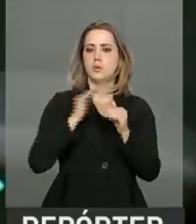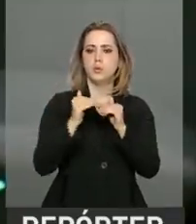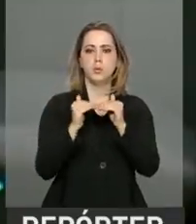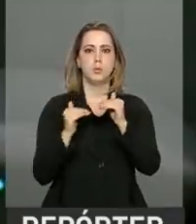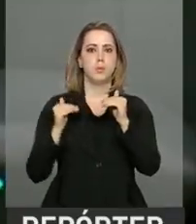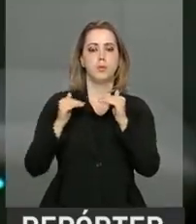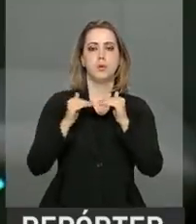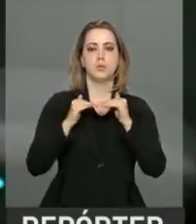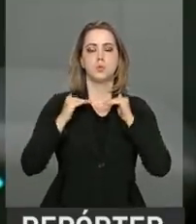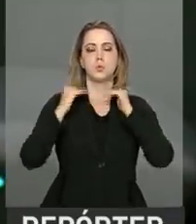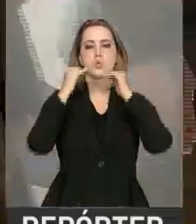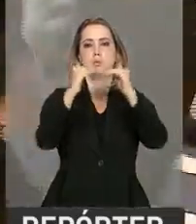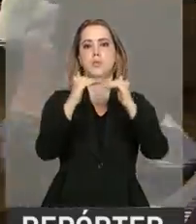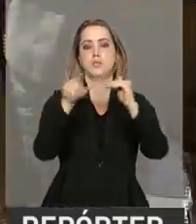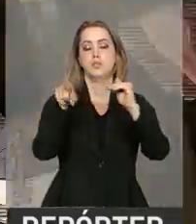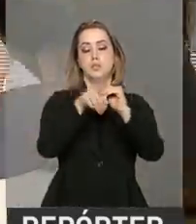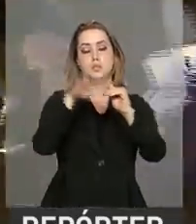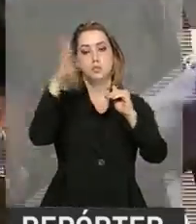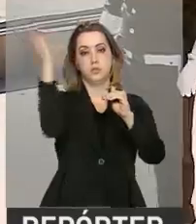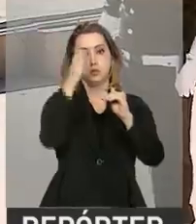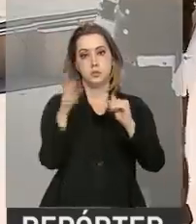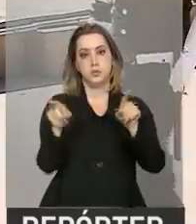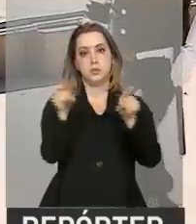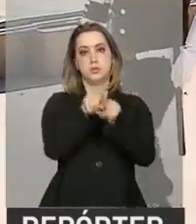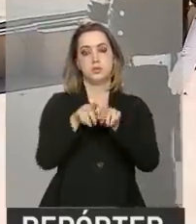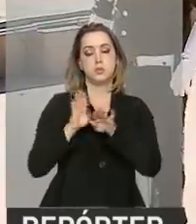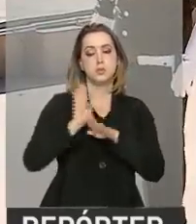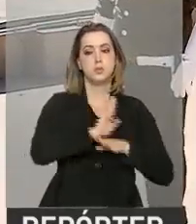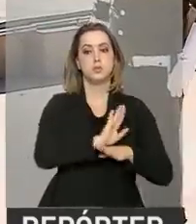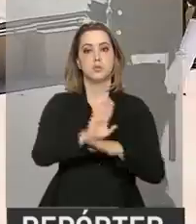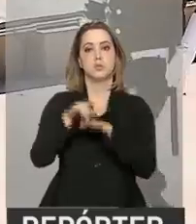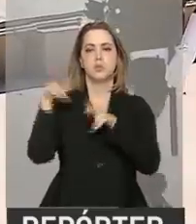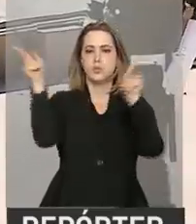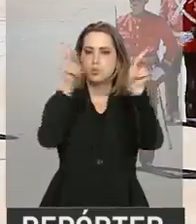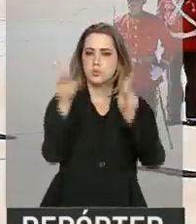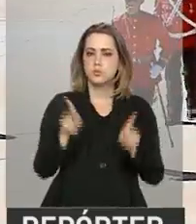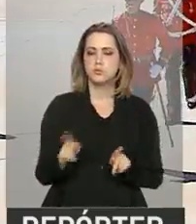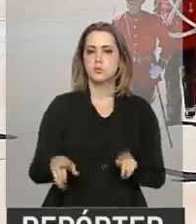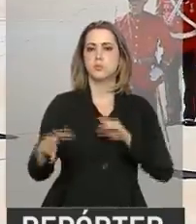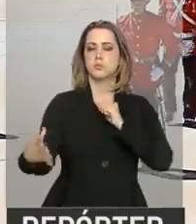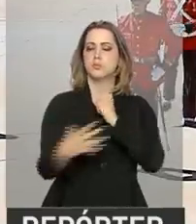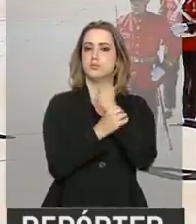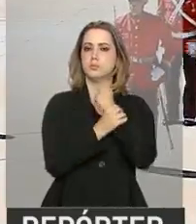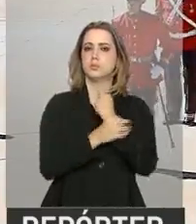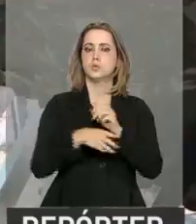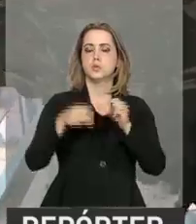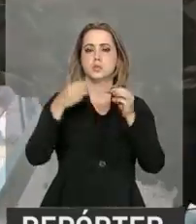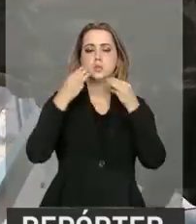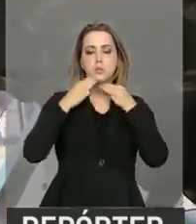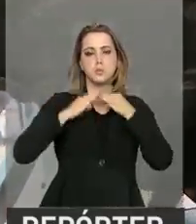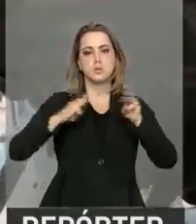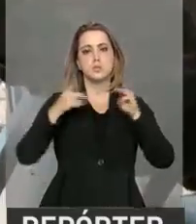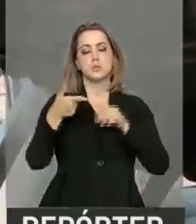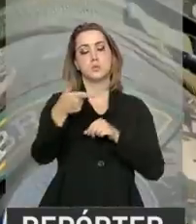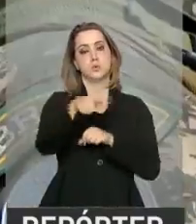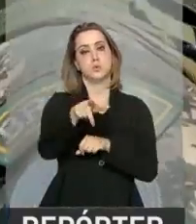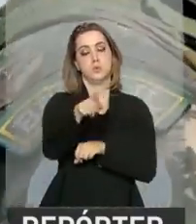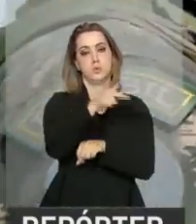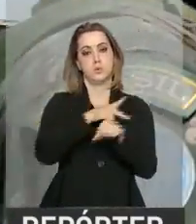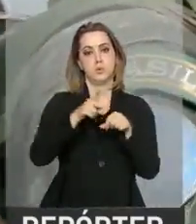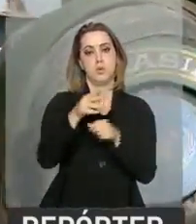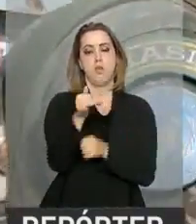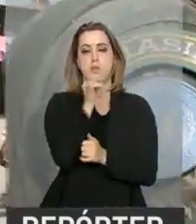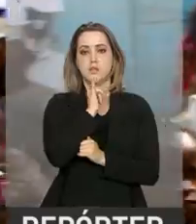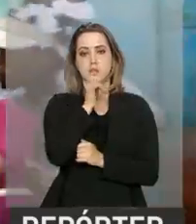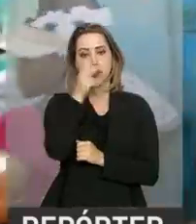brasileira além de contribuir para estabilidade paz e segurança e missões internacionais como no haiti onde o